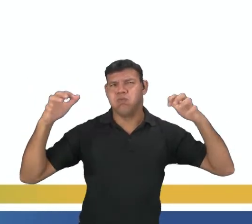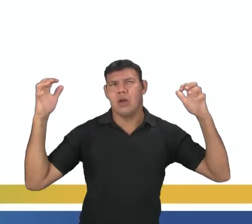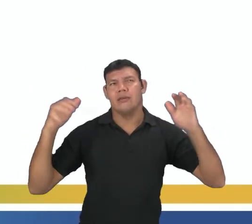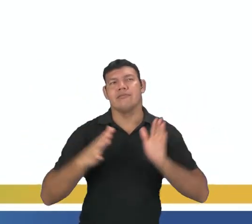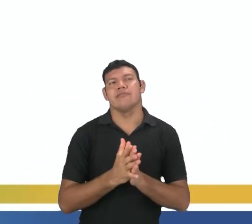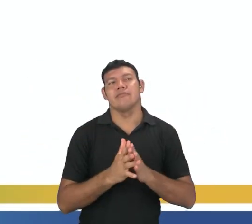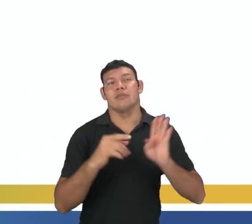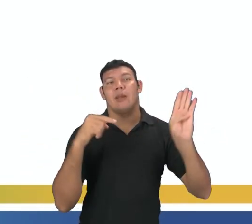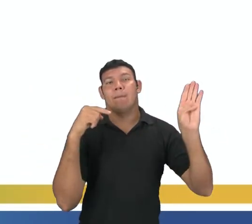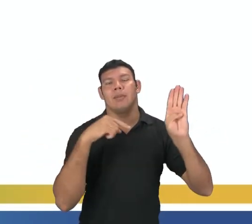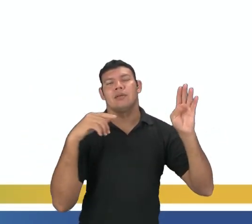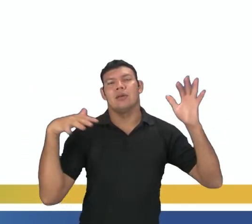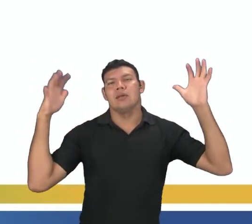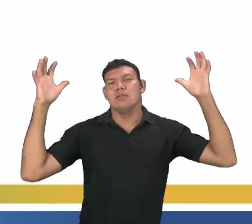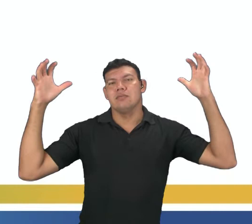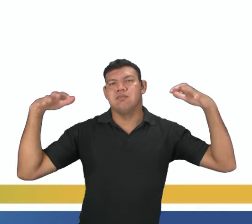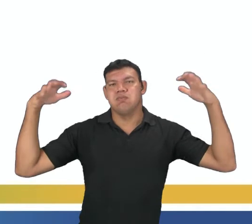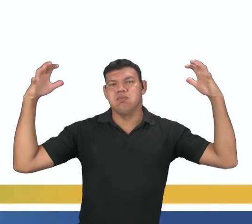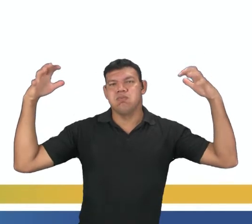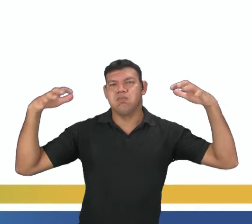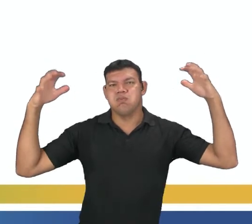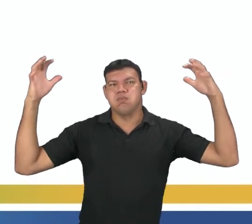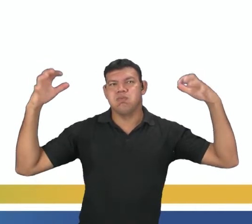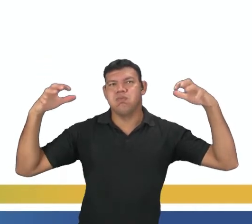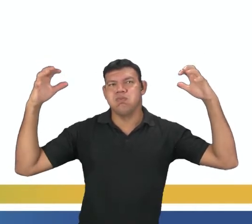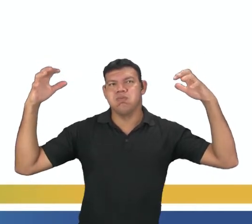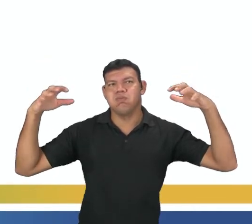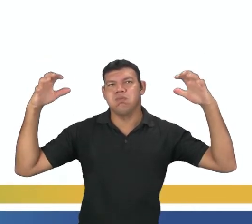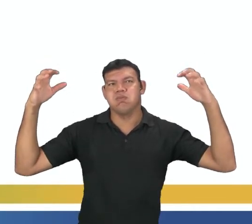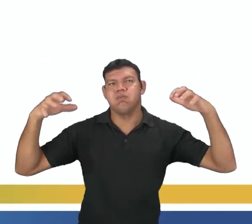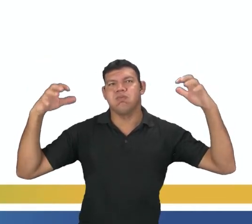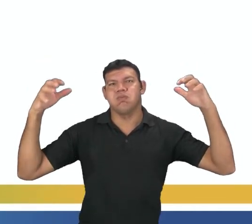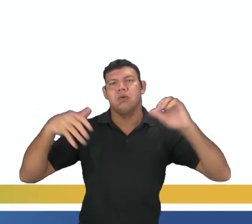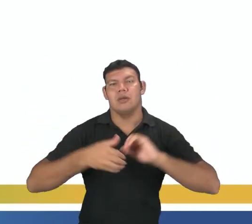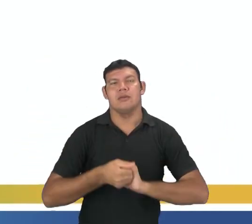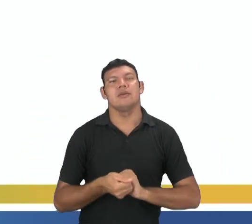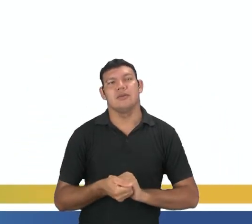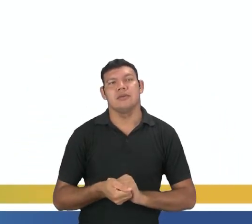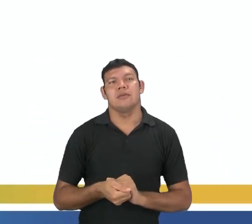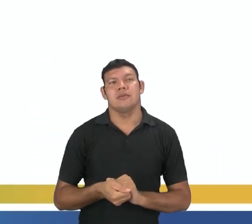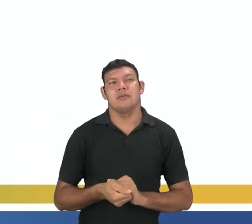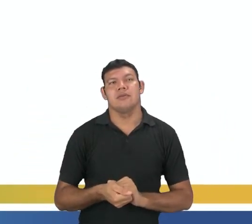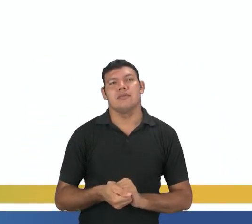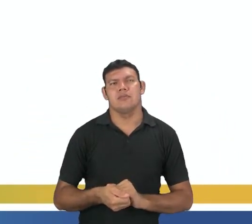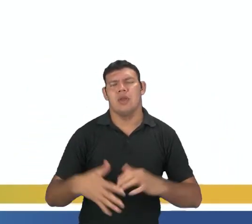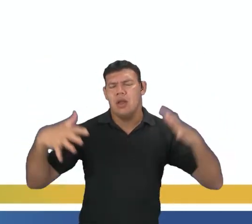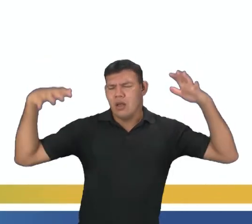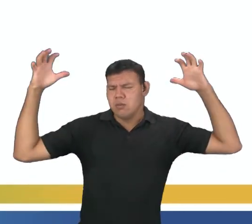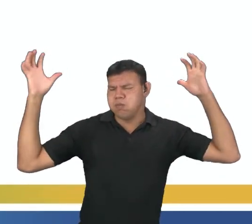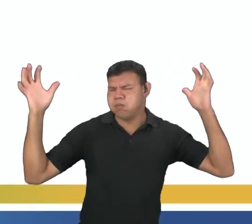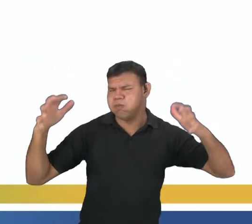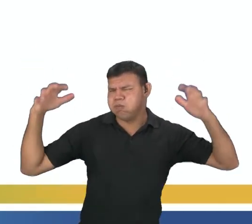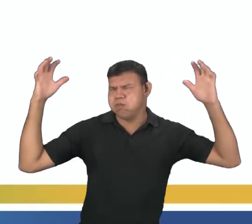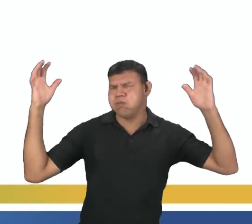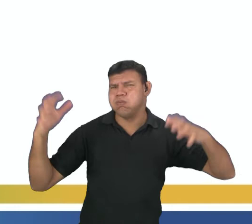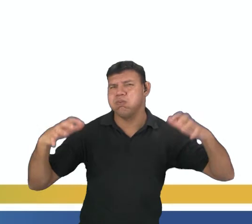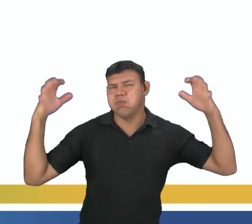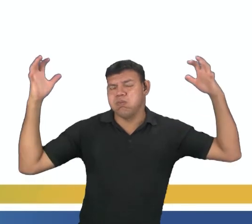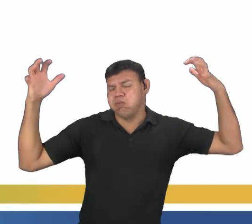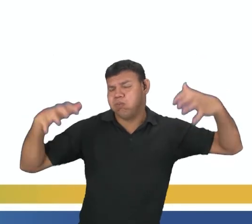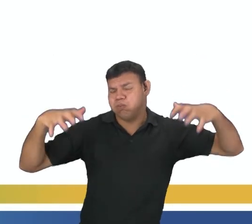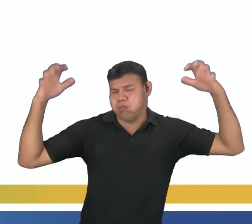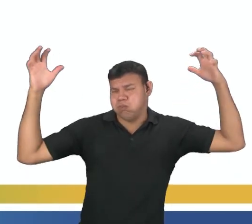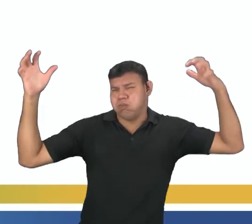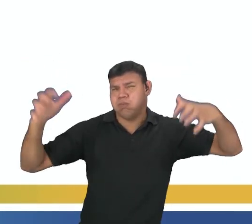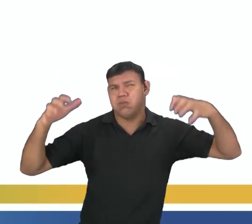levemente, chovia, né? Nós vimos que chovia muito, forte, né? Era uma